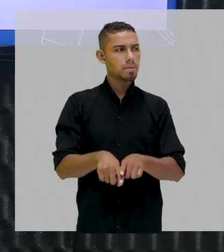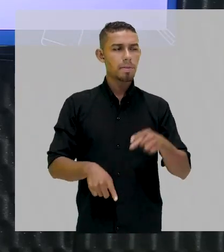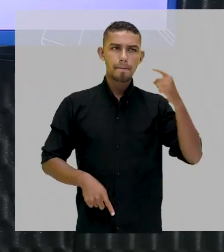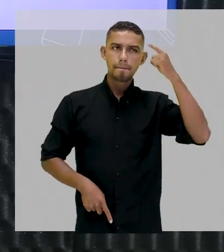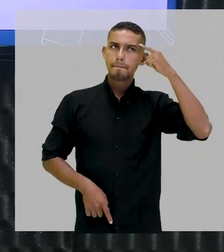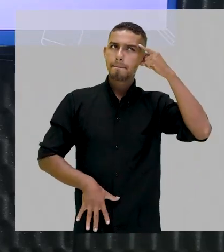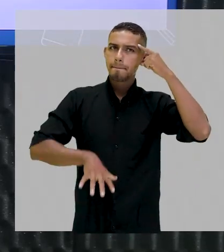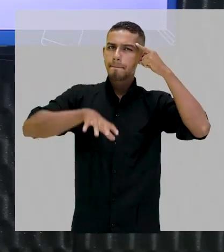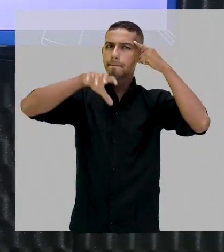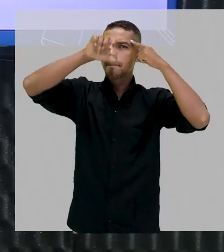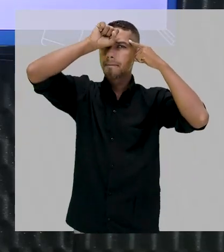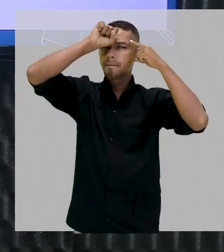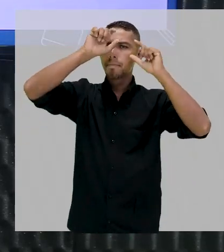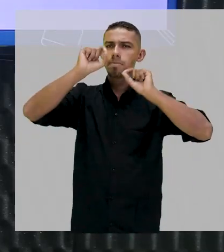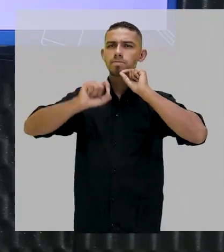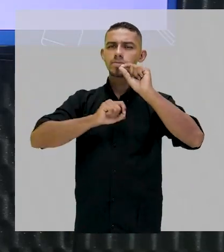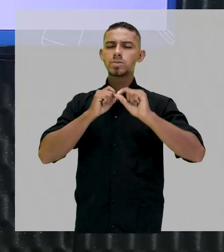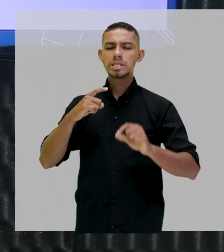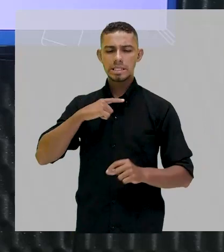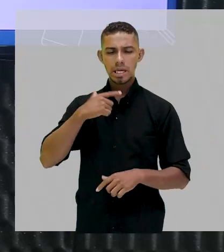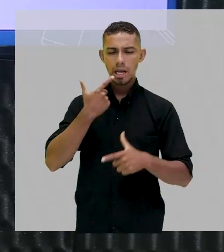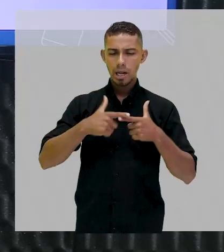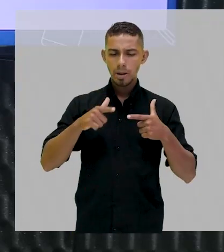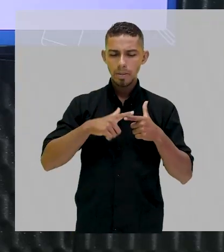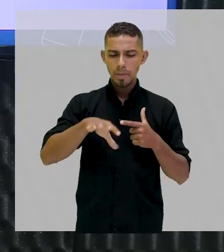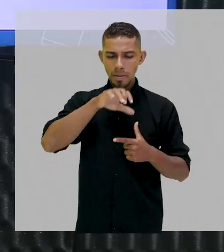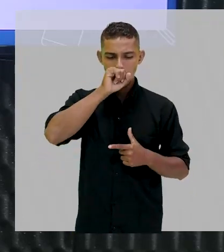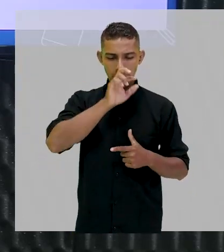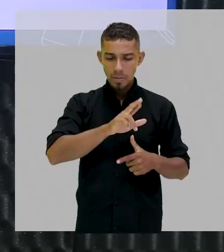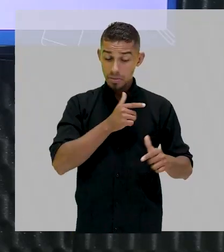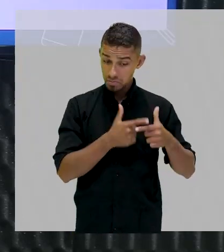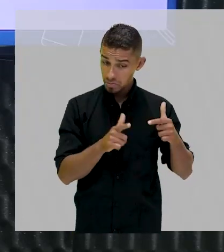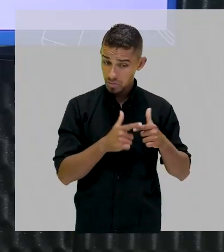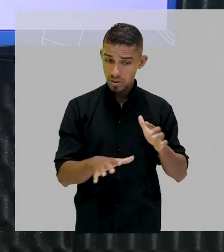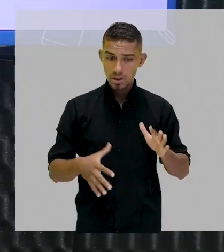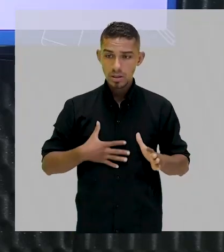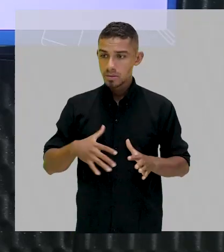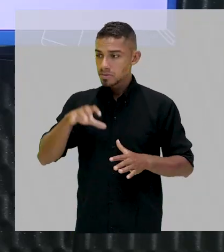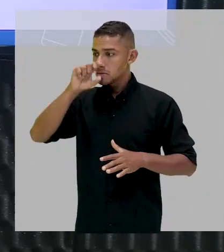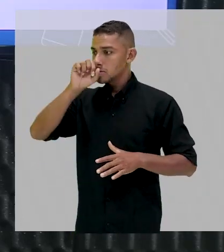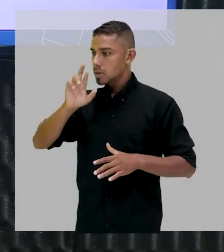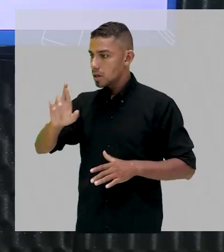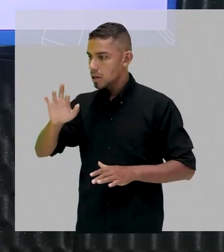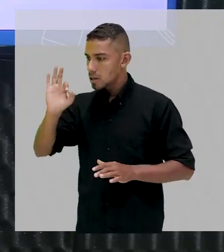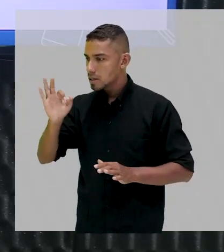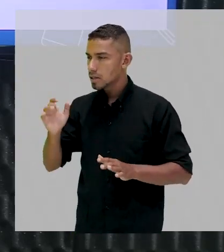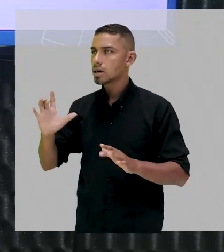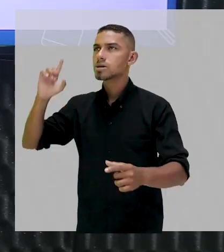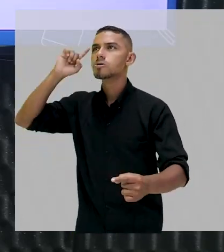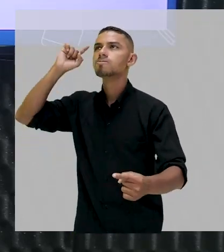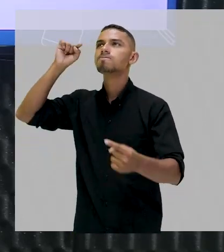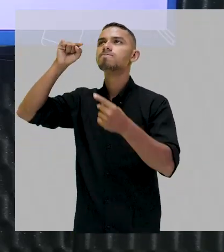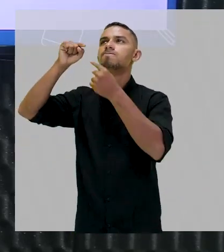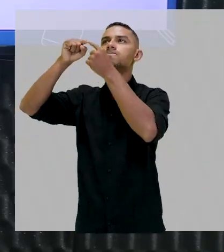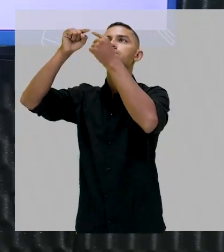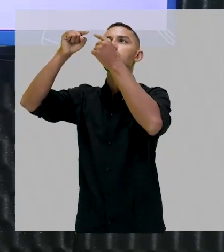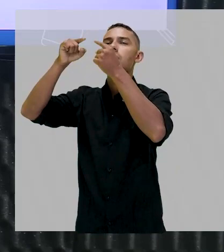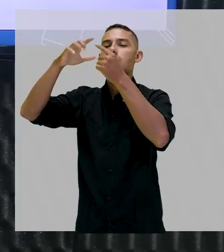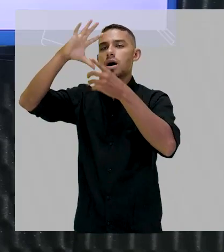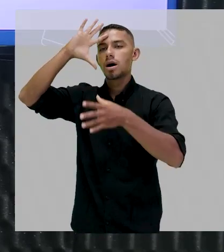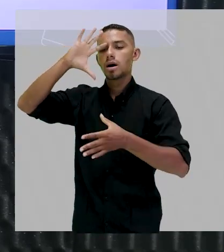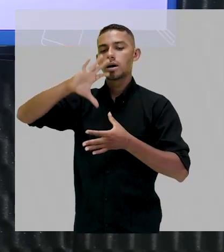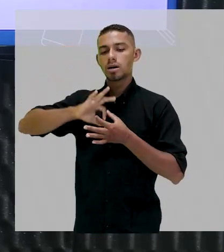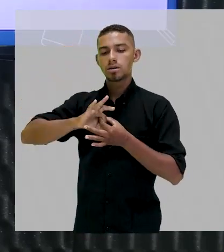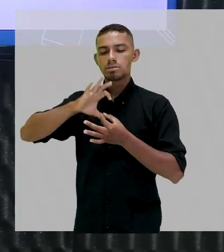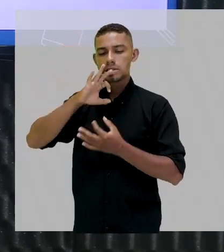ele era um indivíduo que ele sofria de asma, quando ele executava uma respiração adequada, ele conseguia realizar os